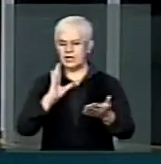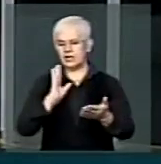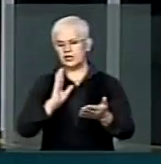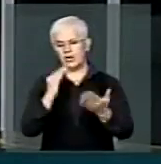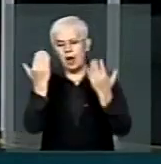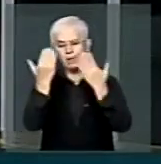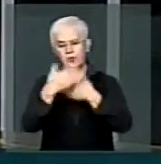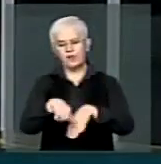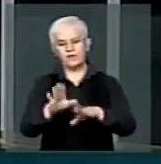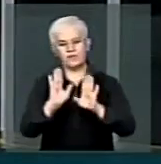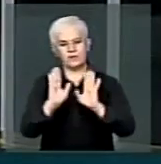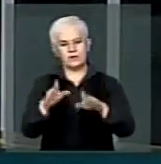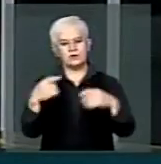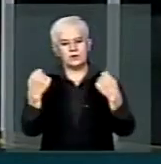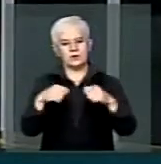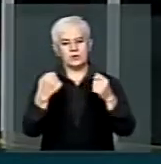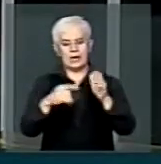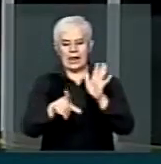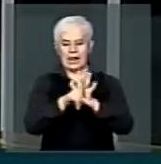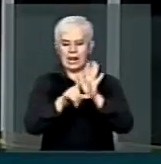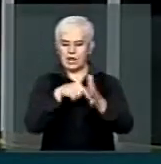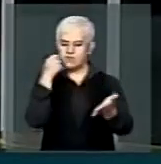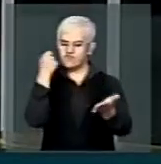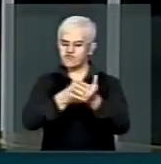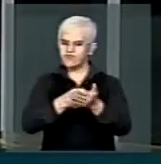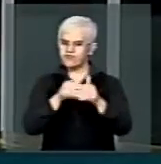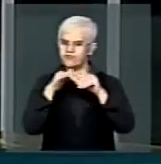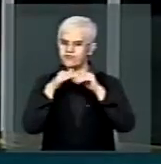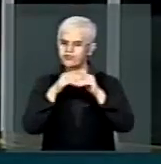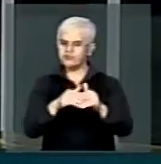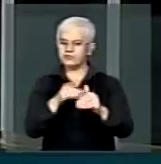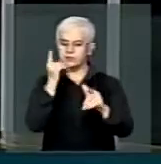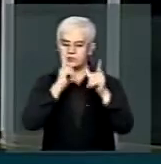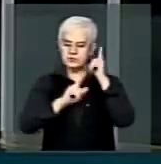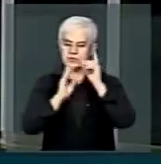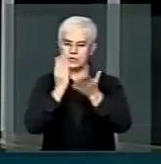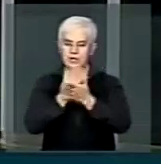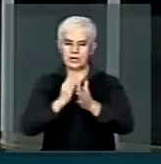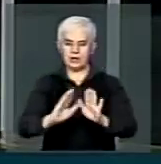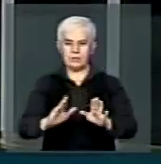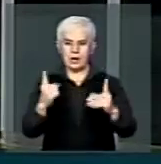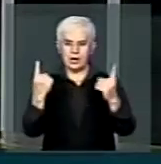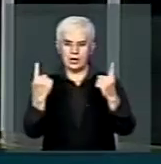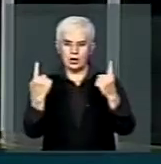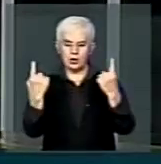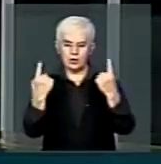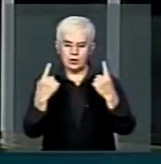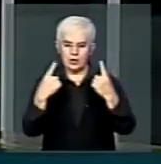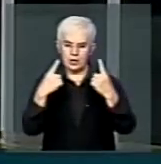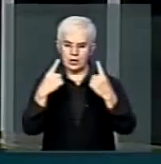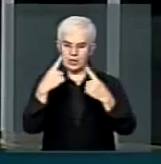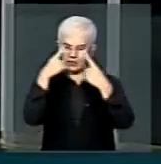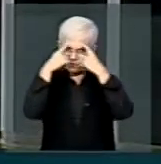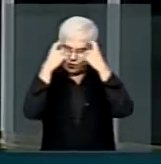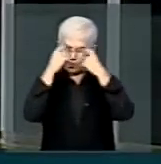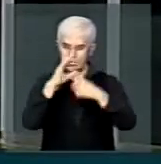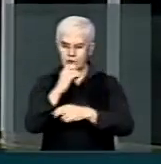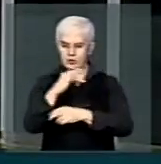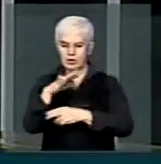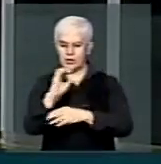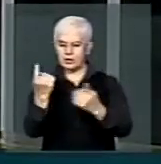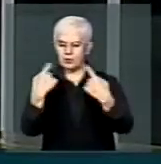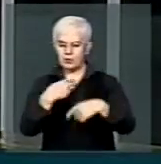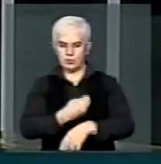aprovado. Precisamos de leis mais duras para coibir crimes contra a vida. E no caso de nós,